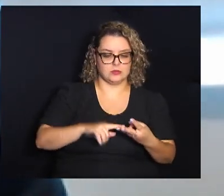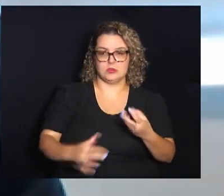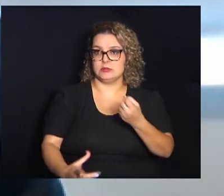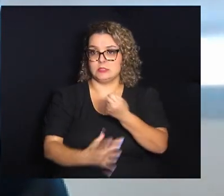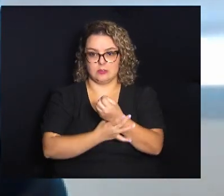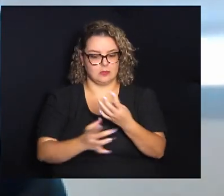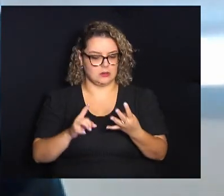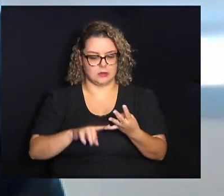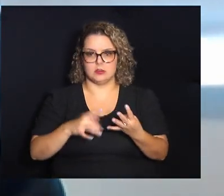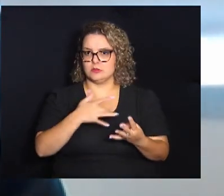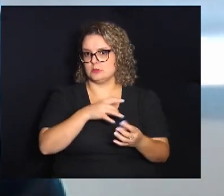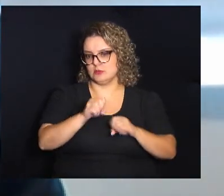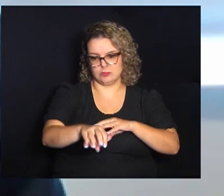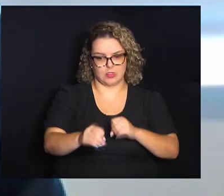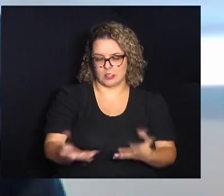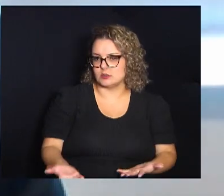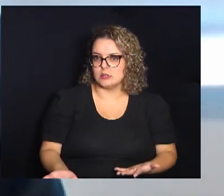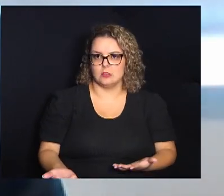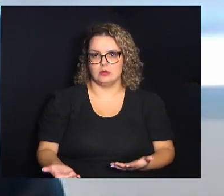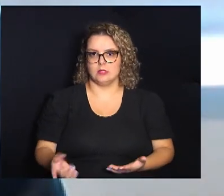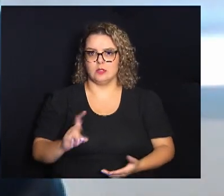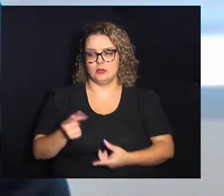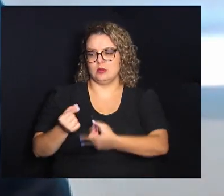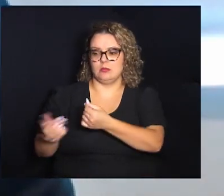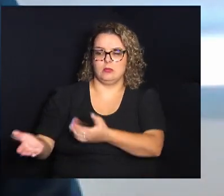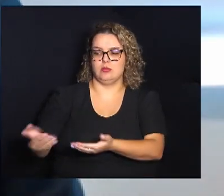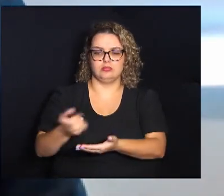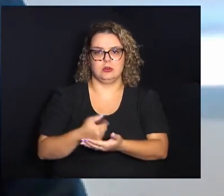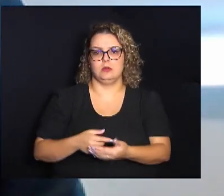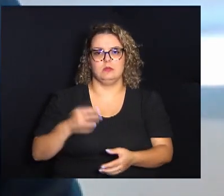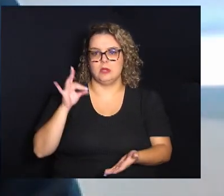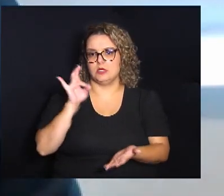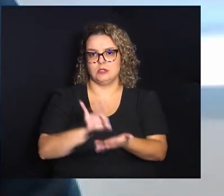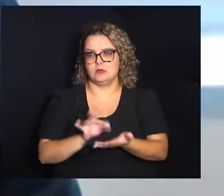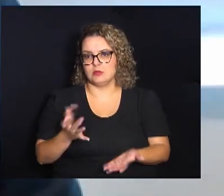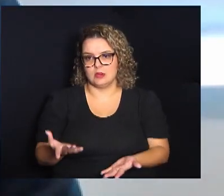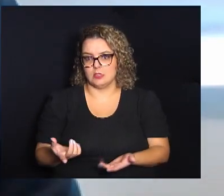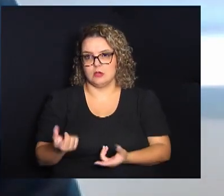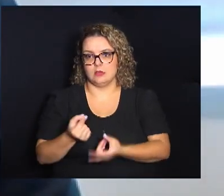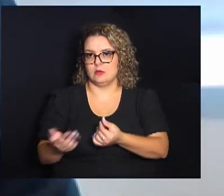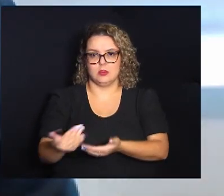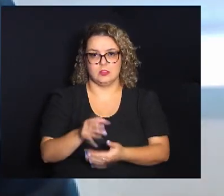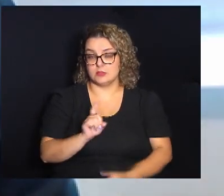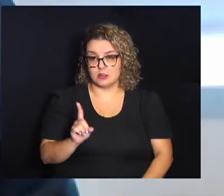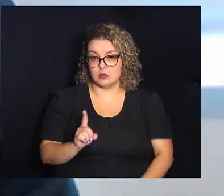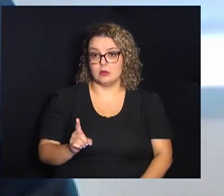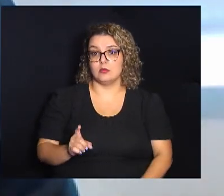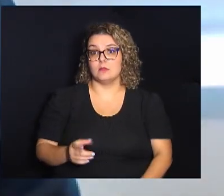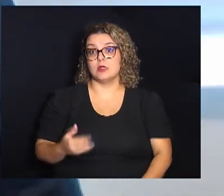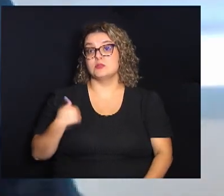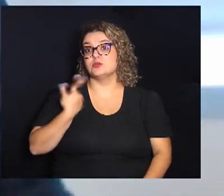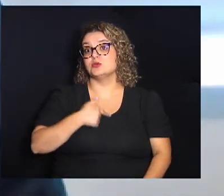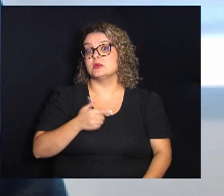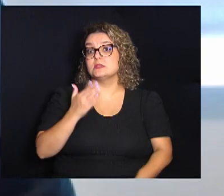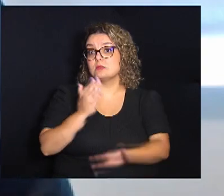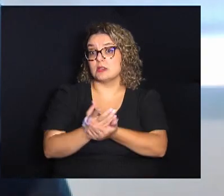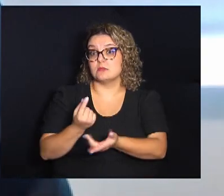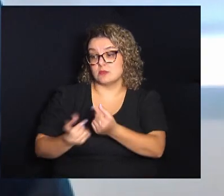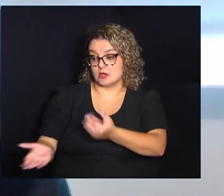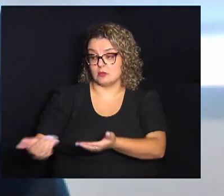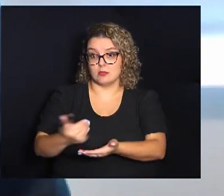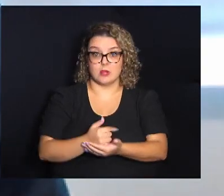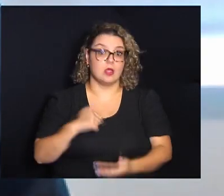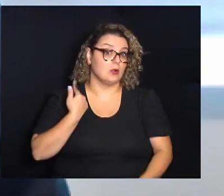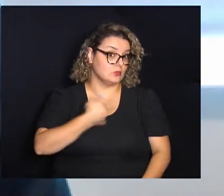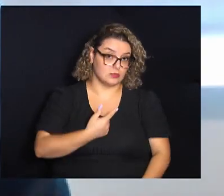segurança. Então, a gente não está falando de pegar dinheiro para, de fato, apenas arrecadar. Quando a gente está deixando de arrecadar dinheiro, é o nosso